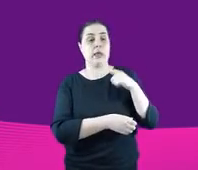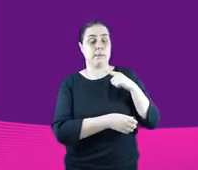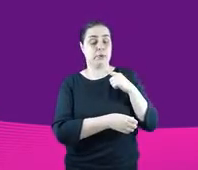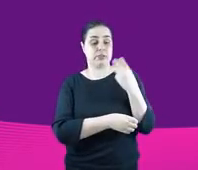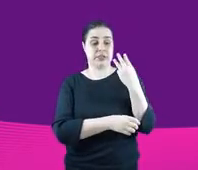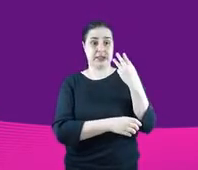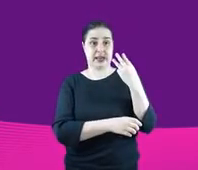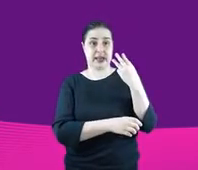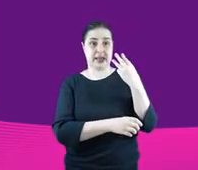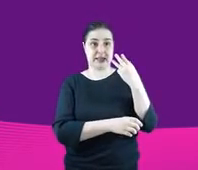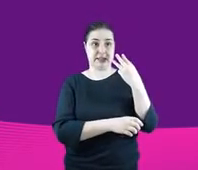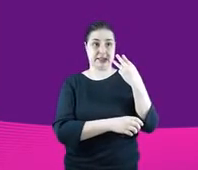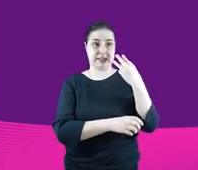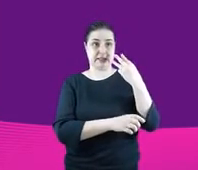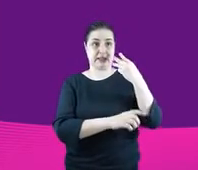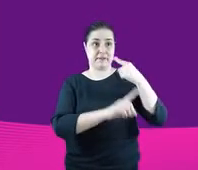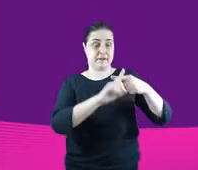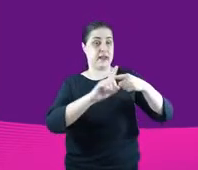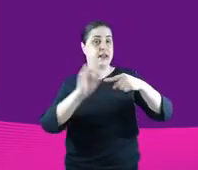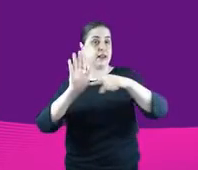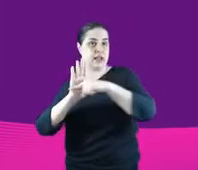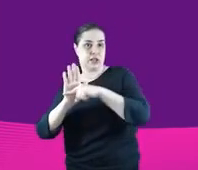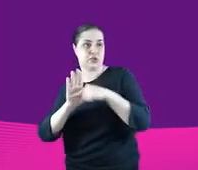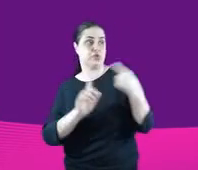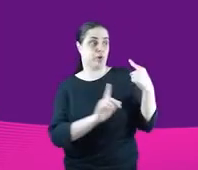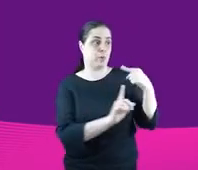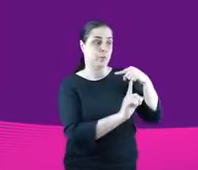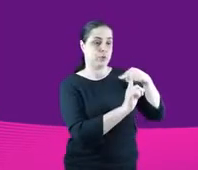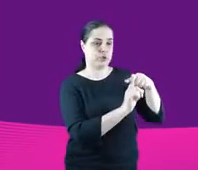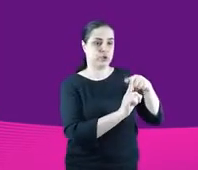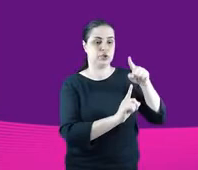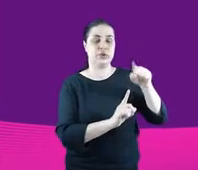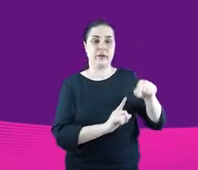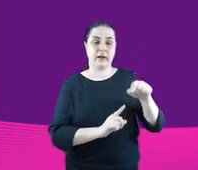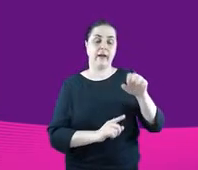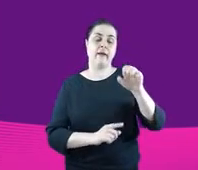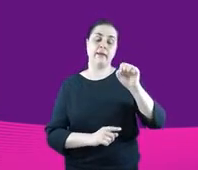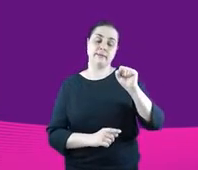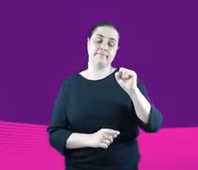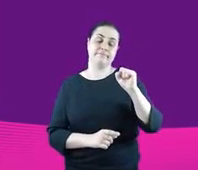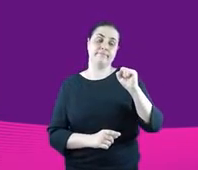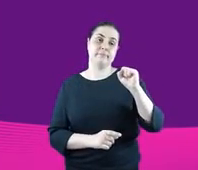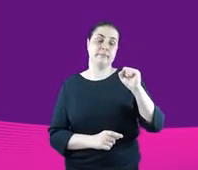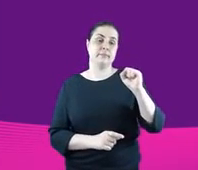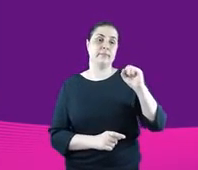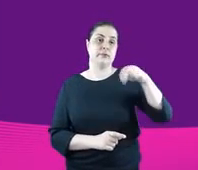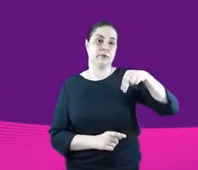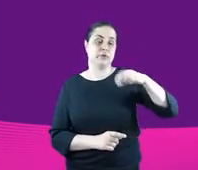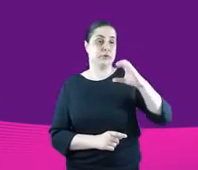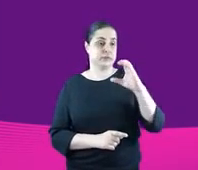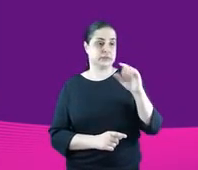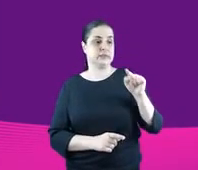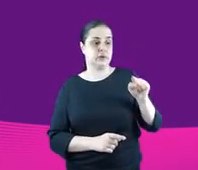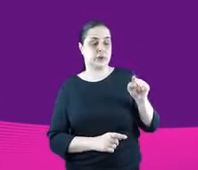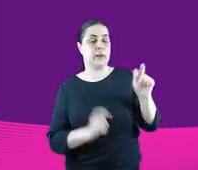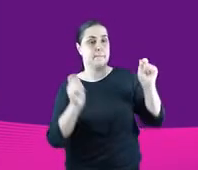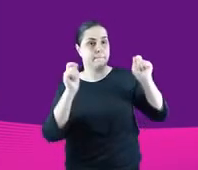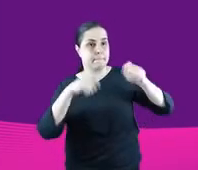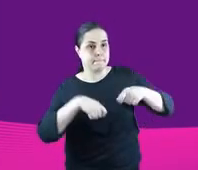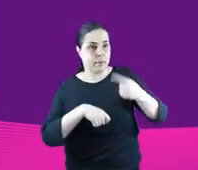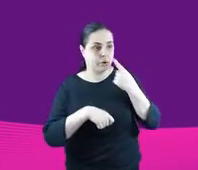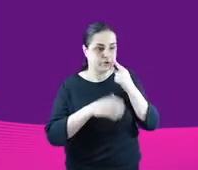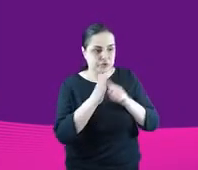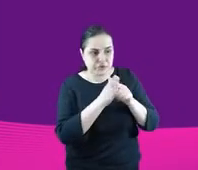positiva. O sistema nervoso central é um sítio frequente de metástase nesses tumores, podendo existir, então, cefaleia, alteração